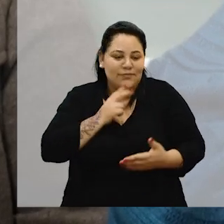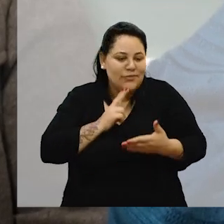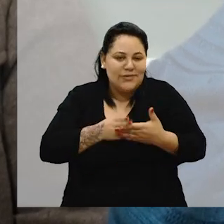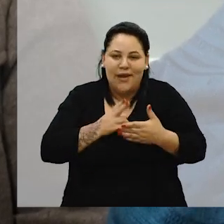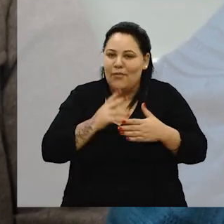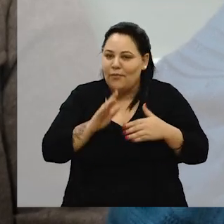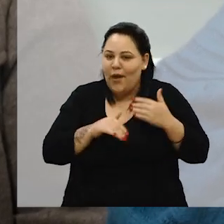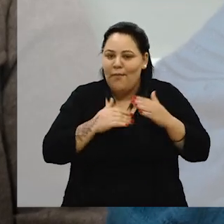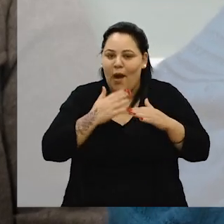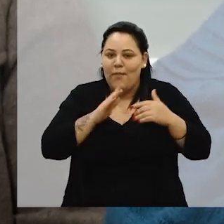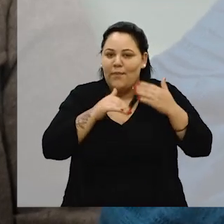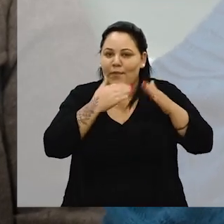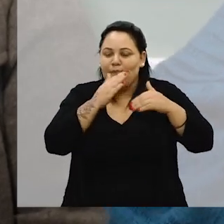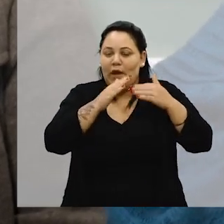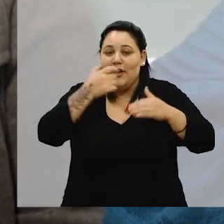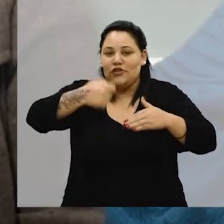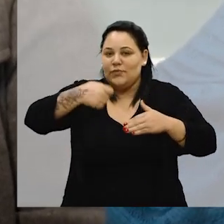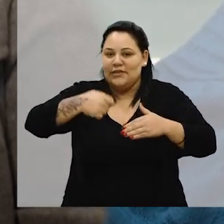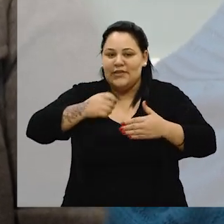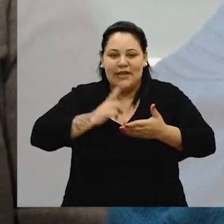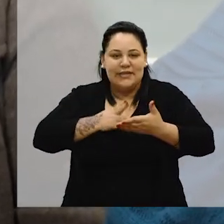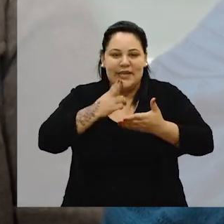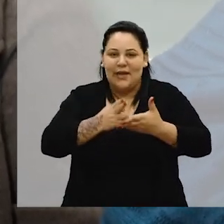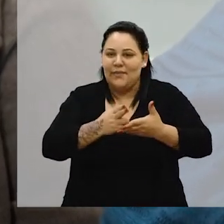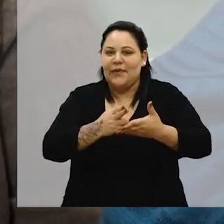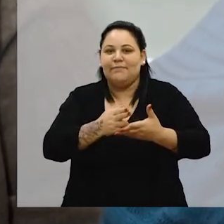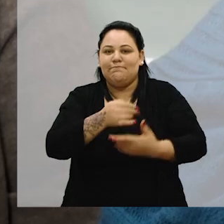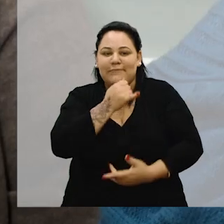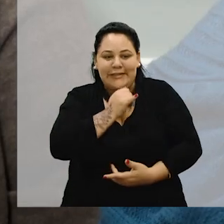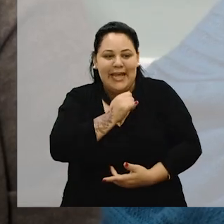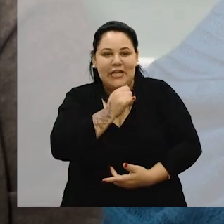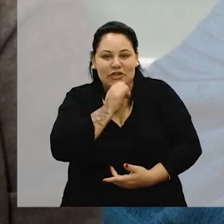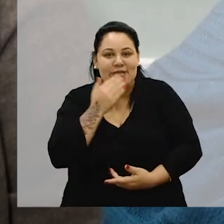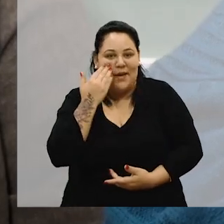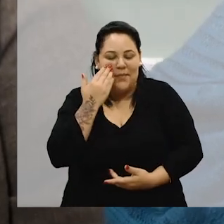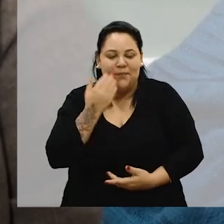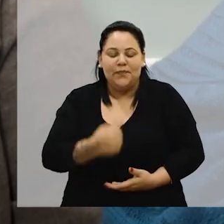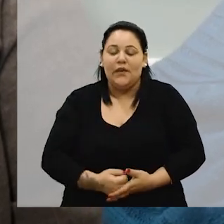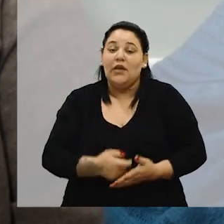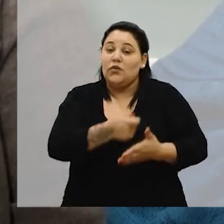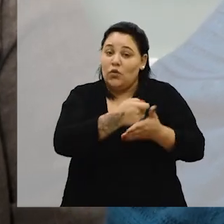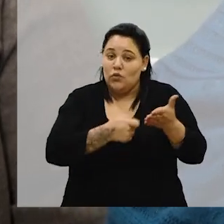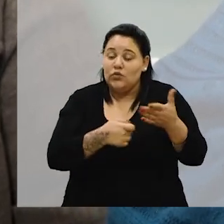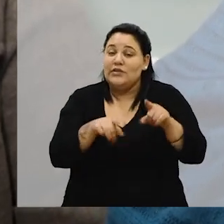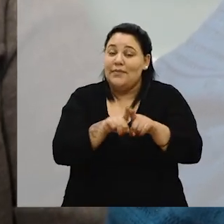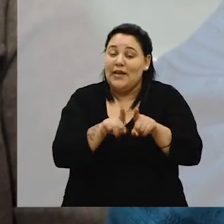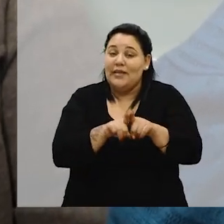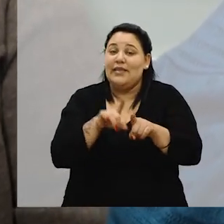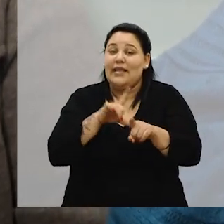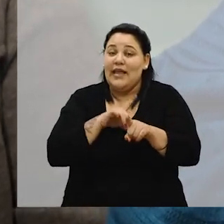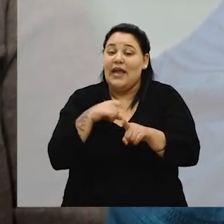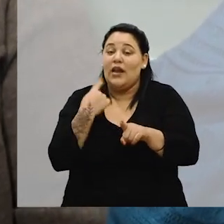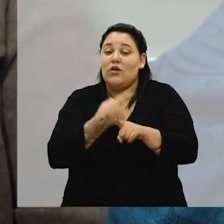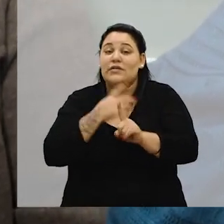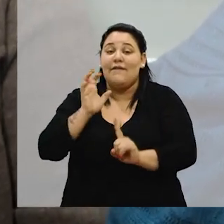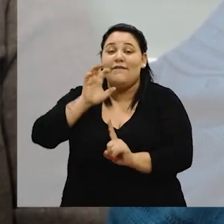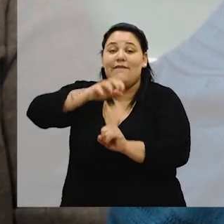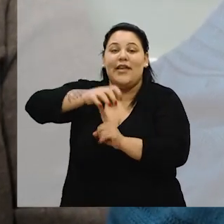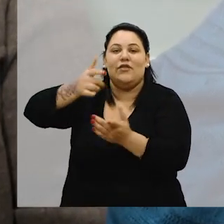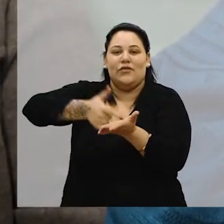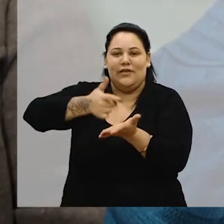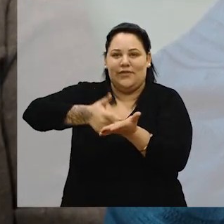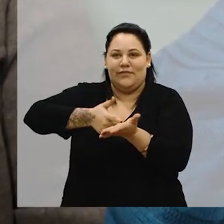constante evolução, então a gente precisa se testar o tempo inteiro. E além do concurso, a nossa Feira do Livro é muito receptiva aos